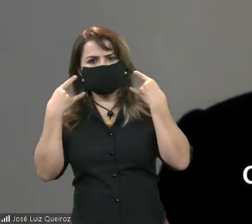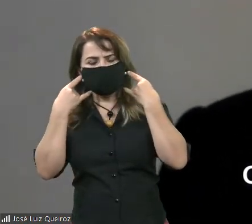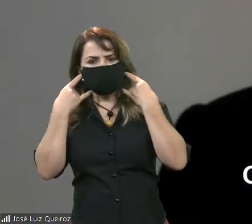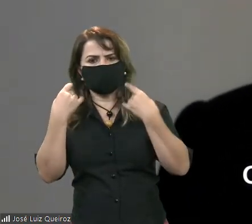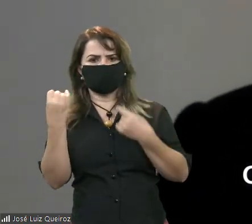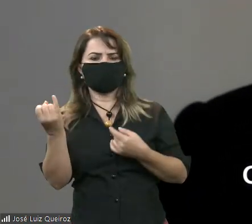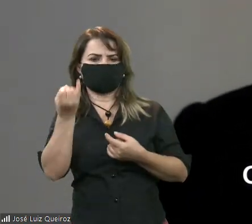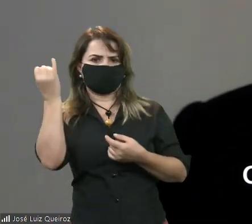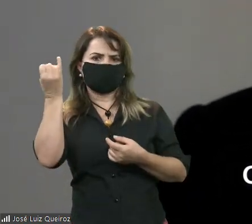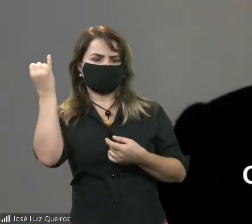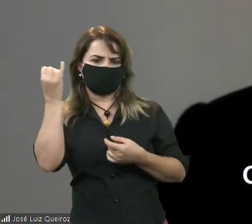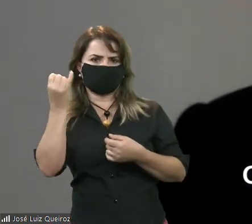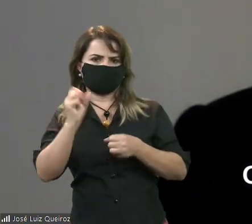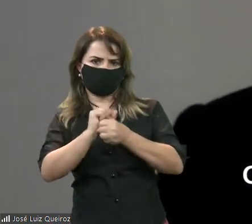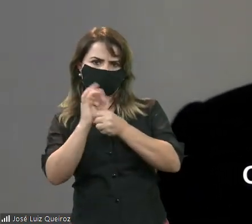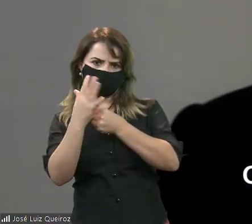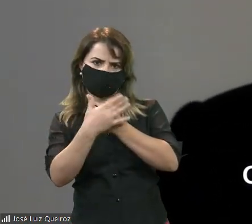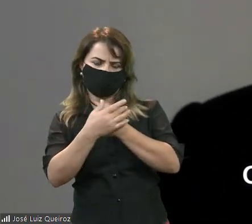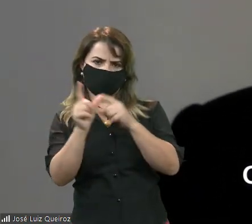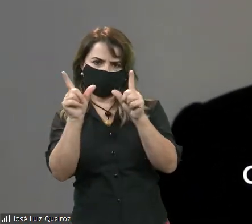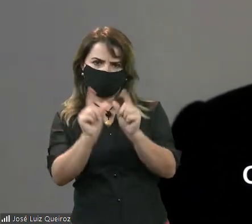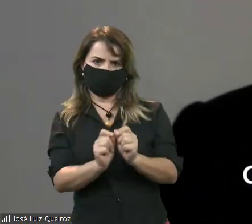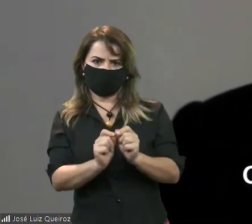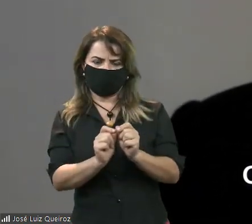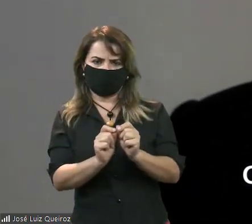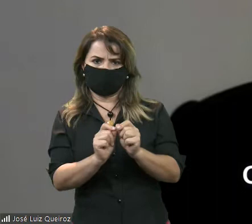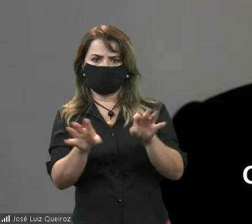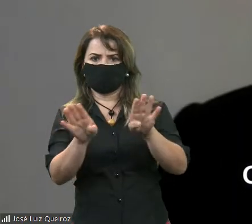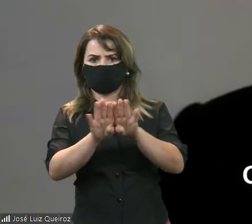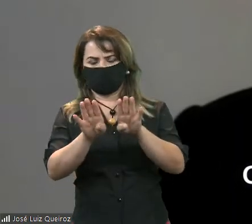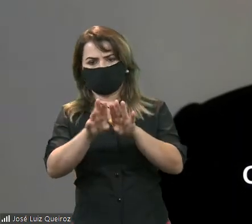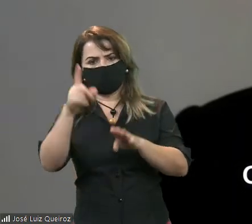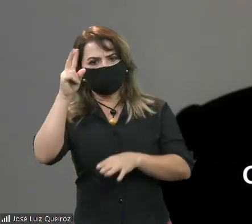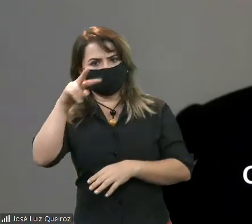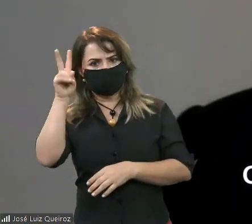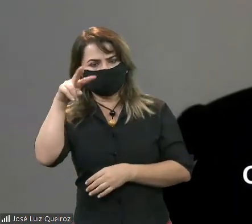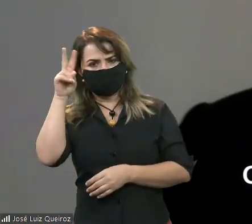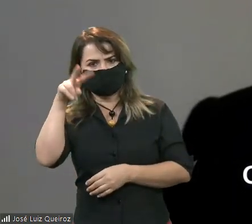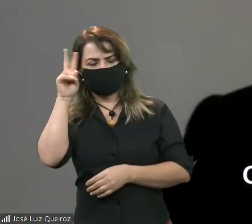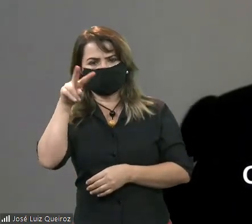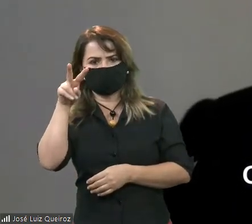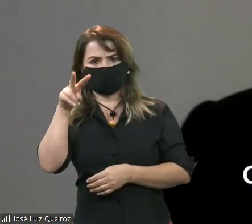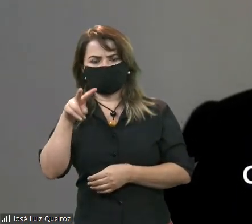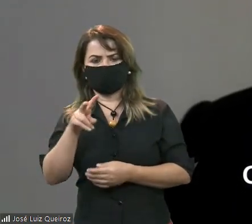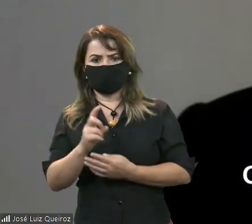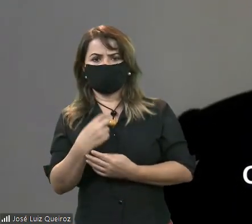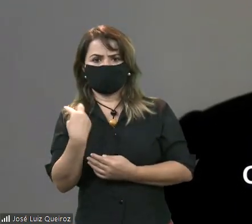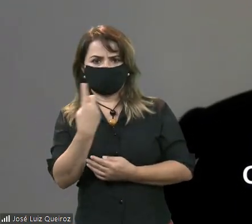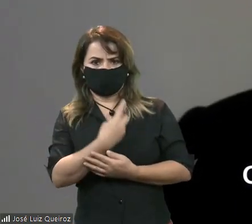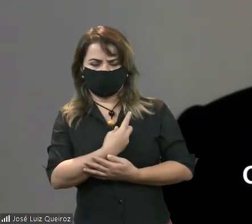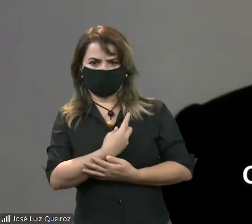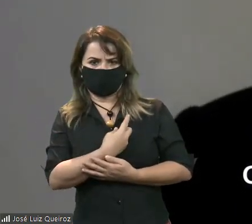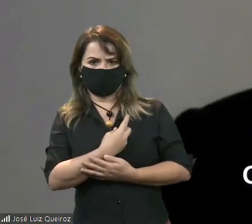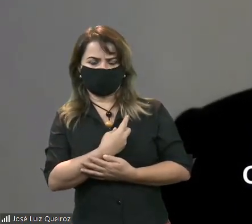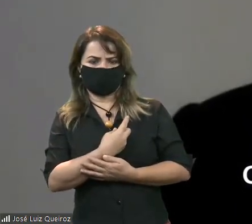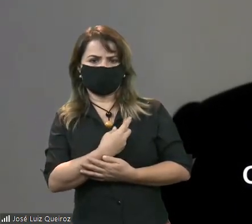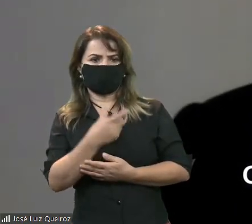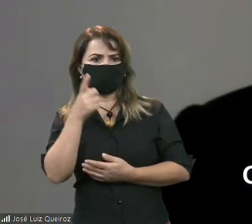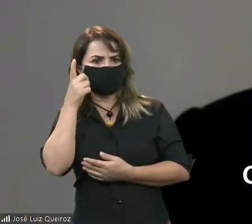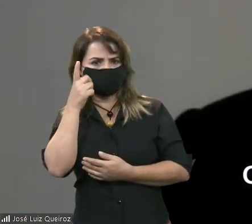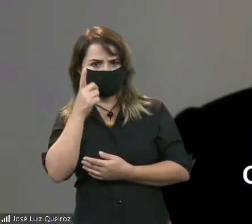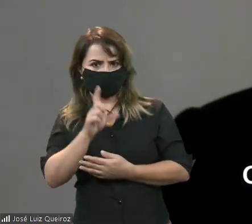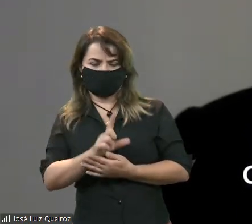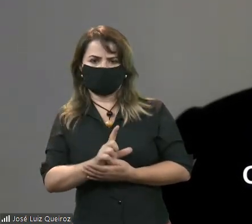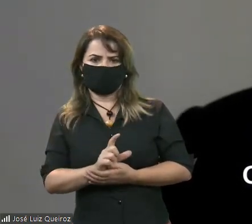importantes para conter a pandemia. E também lembrar, presidente, que enquanto nós mantivermos esse formato aqui, todos